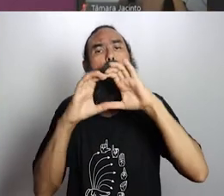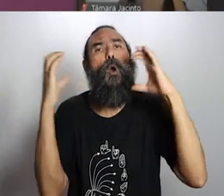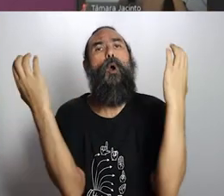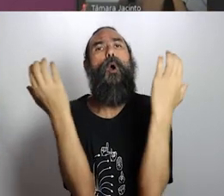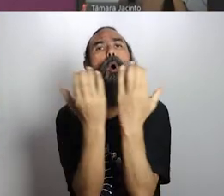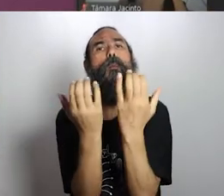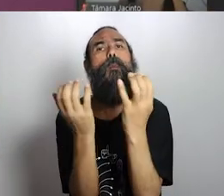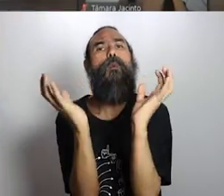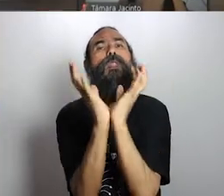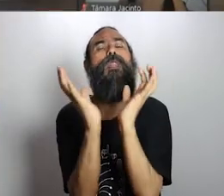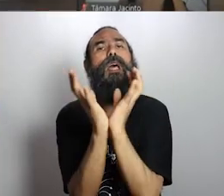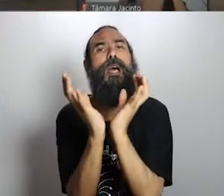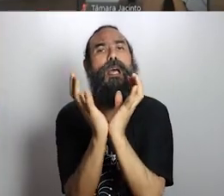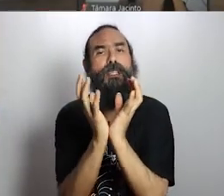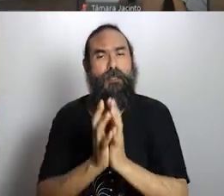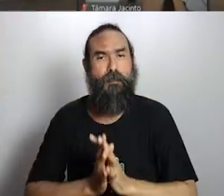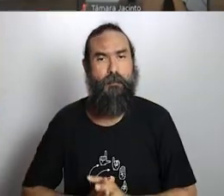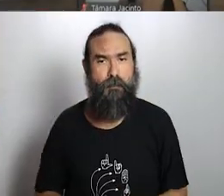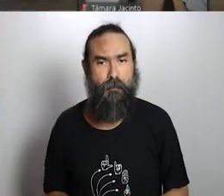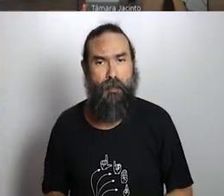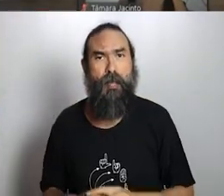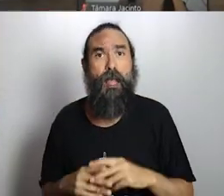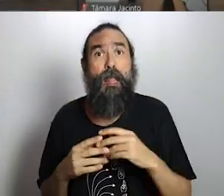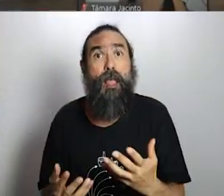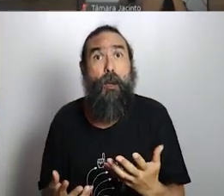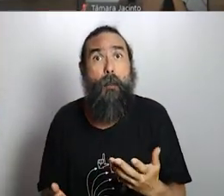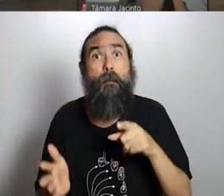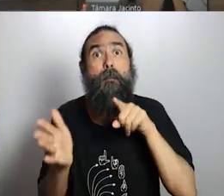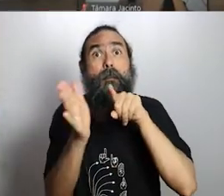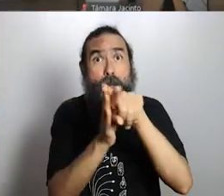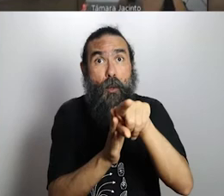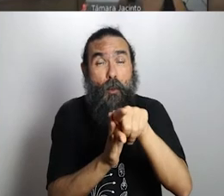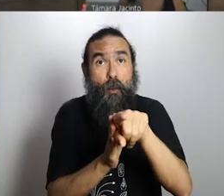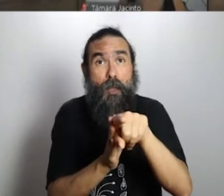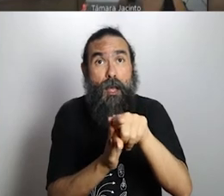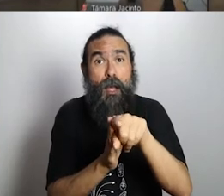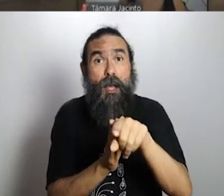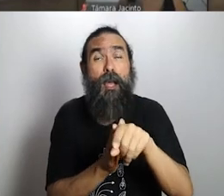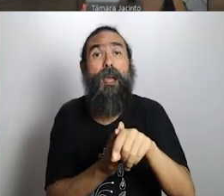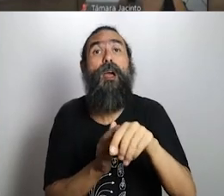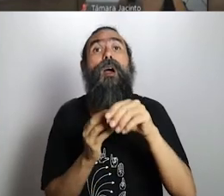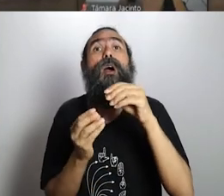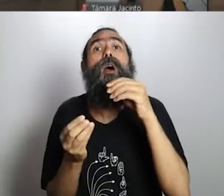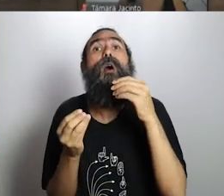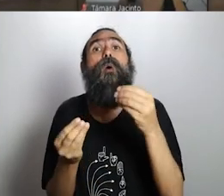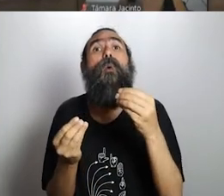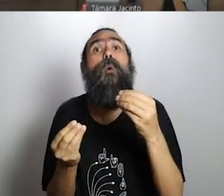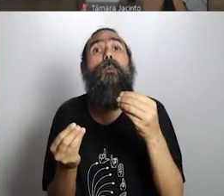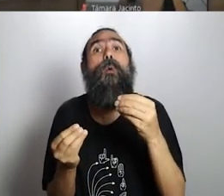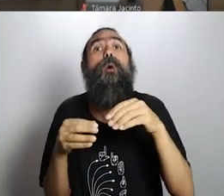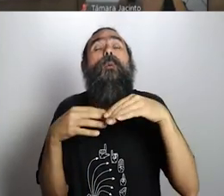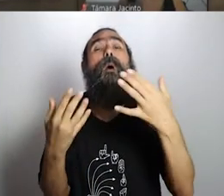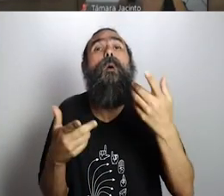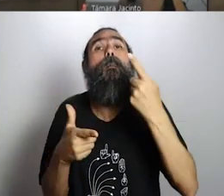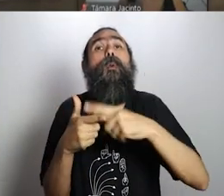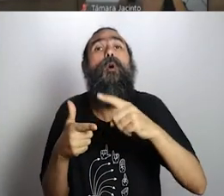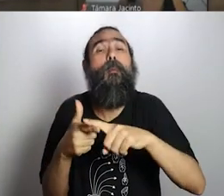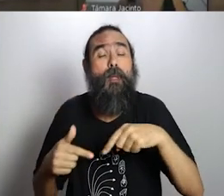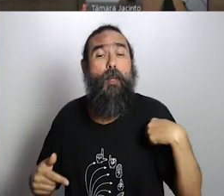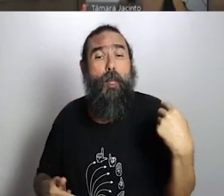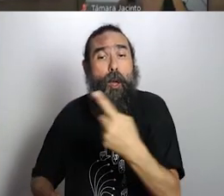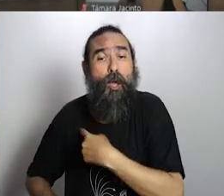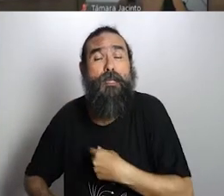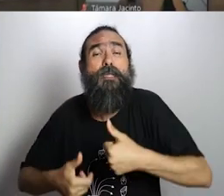para fazer uma pergunta e leva para casa a minha resposta como solução para o problema que ele